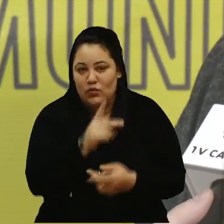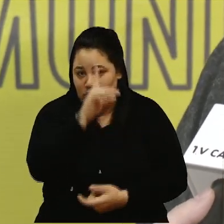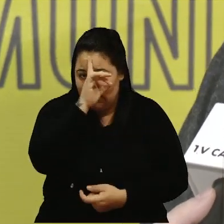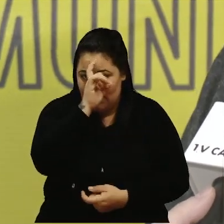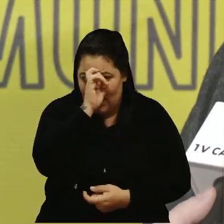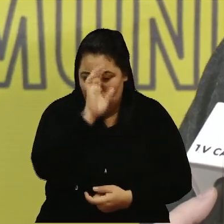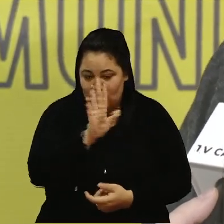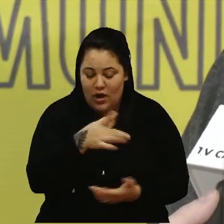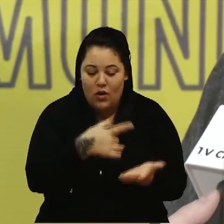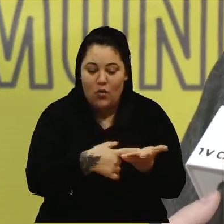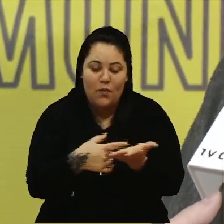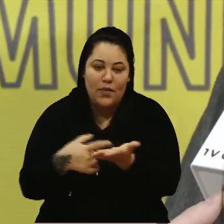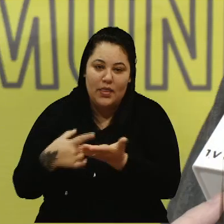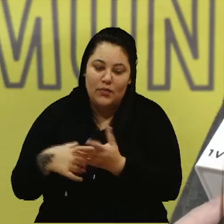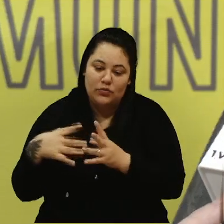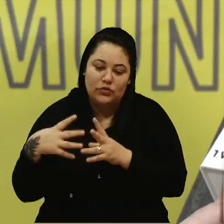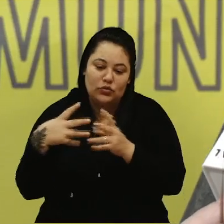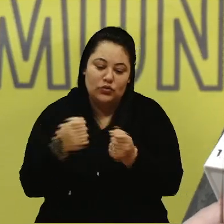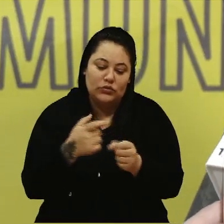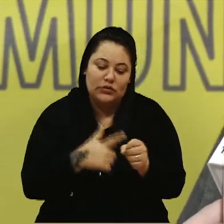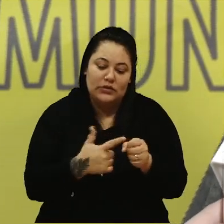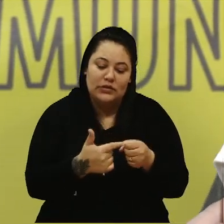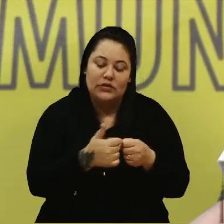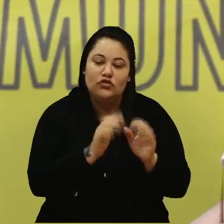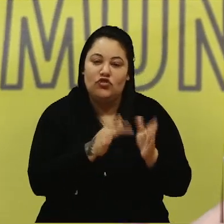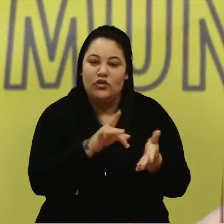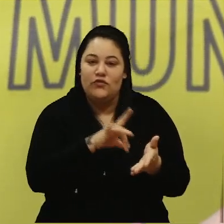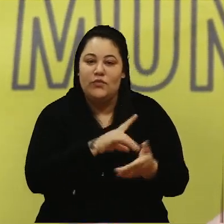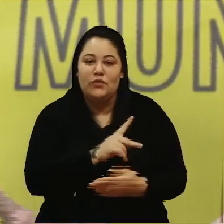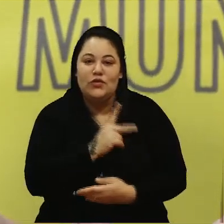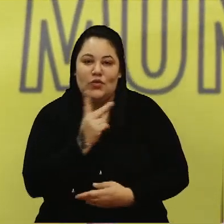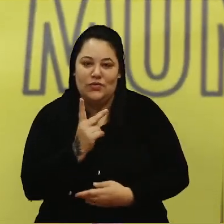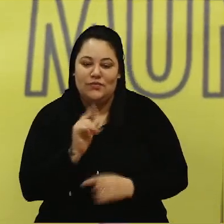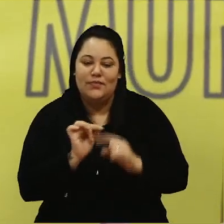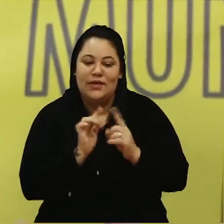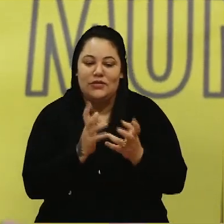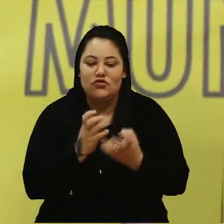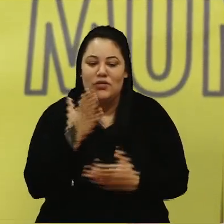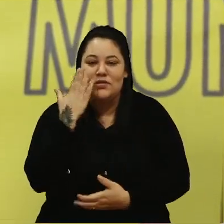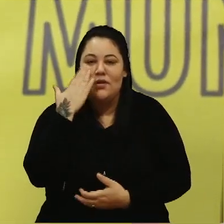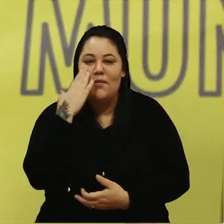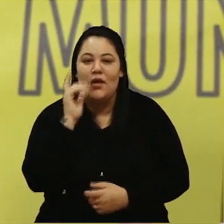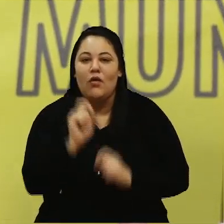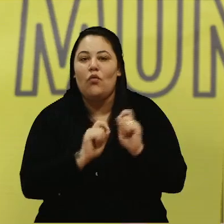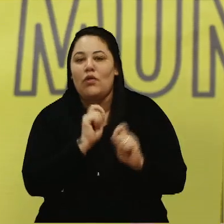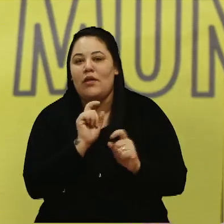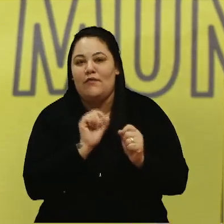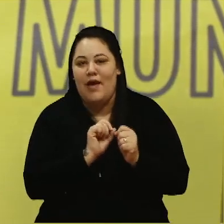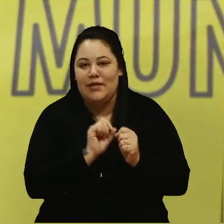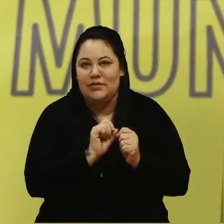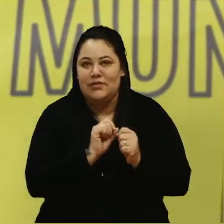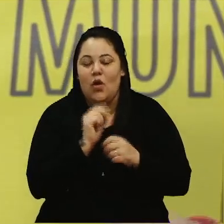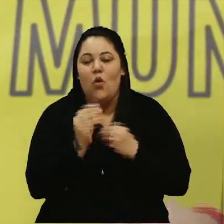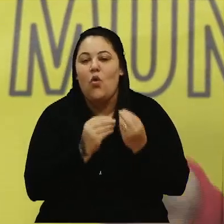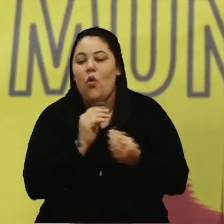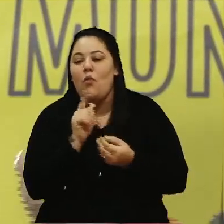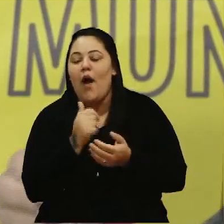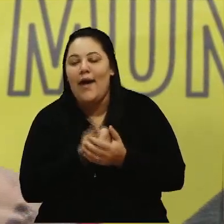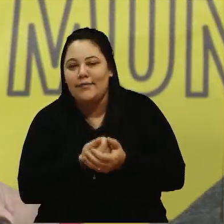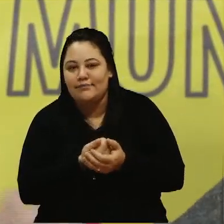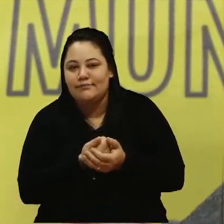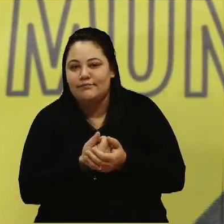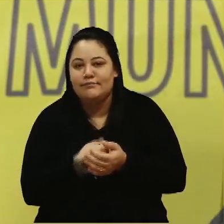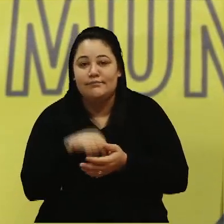aqui da cidade, já estivemos em 2 até agora, mas querendo saber o que vocês fazem, como é que funciona? E para essa mãe, né, uma